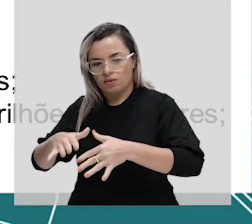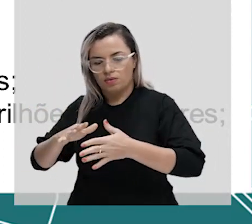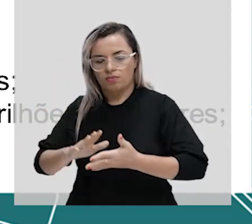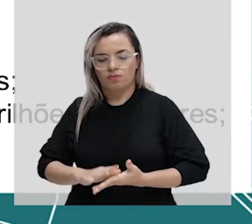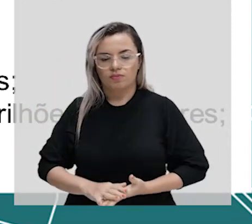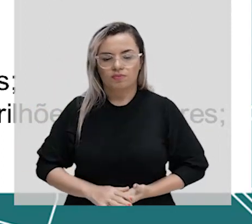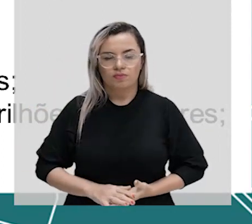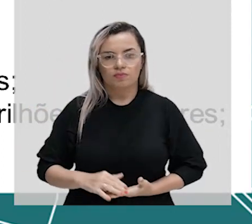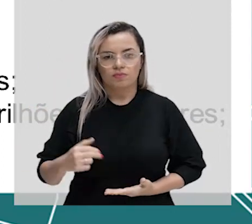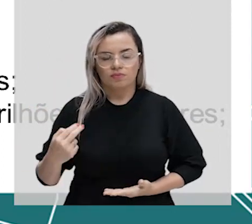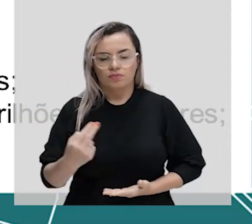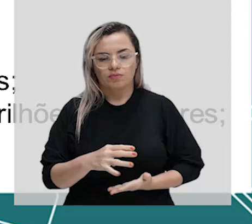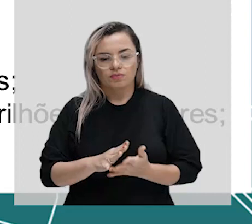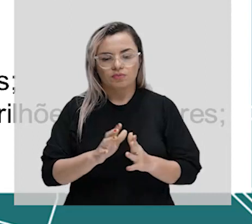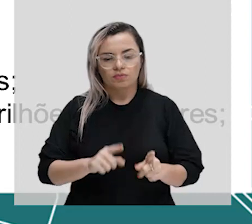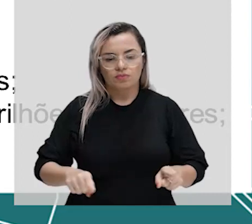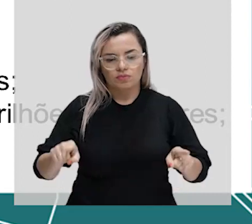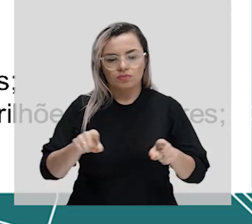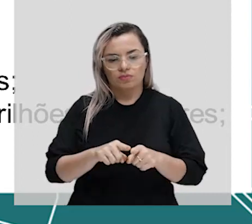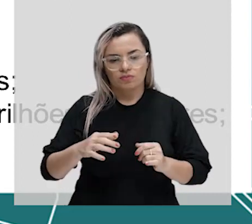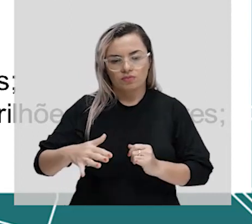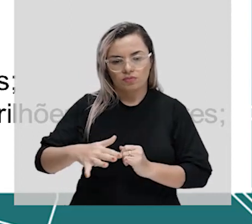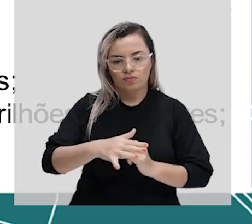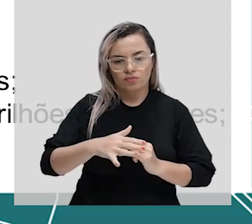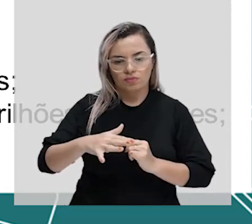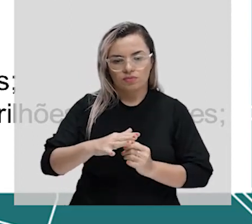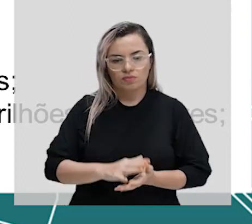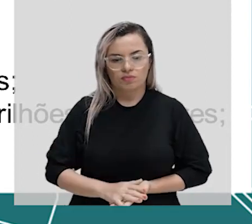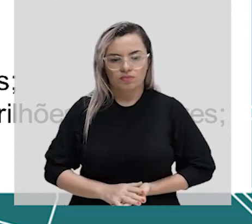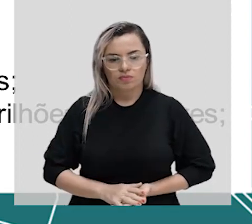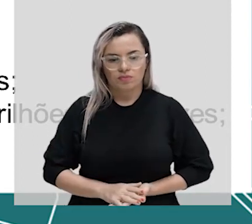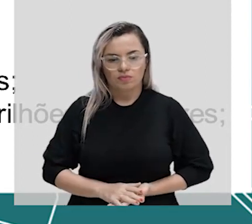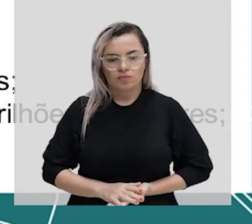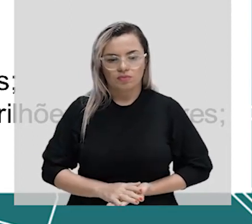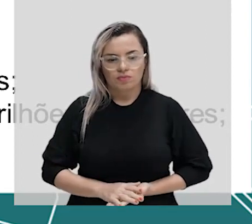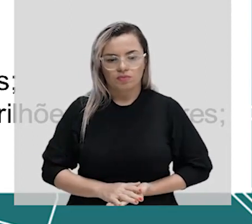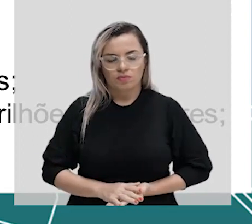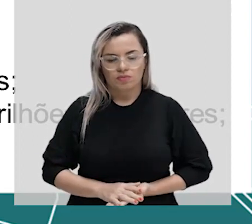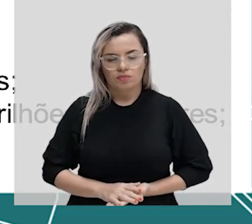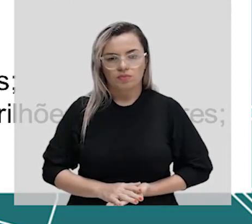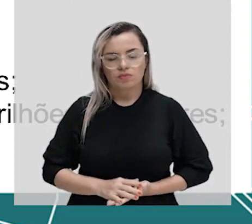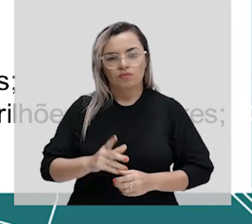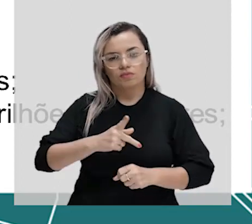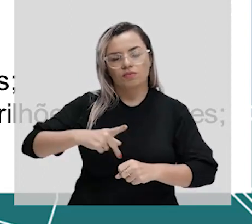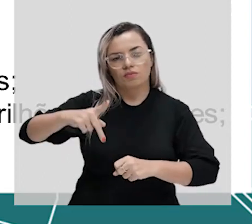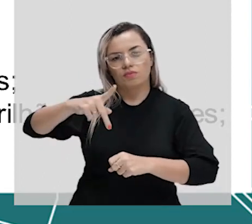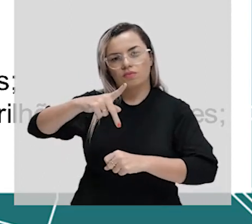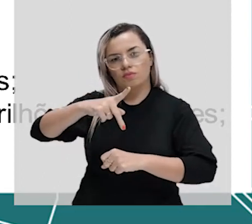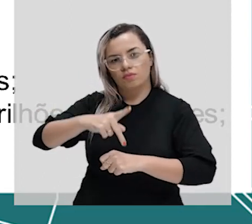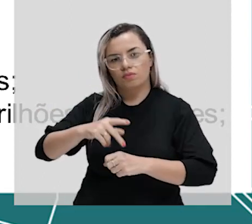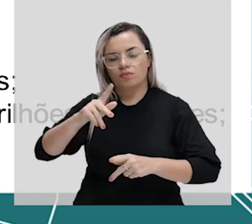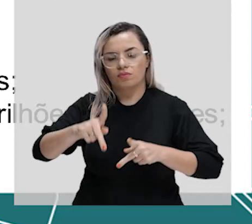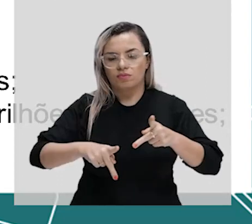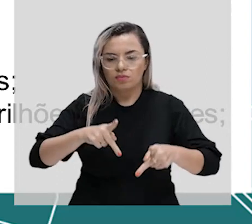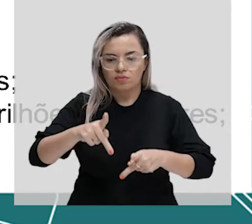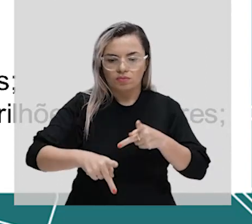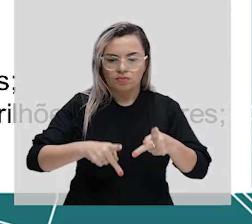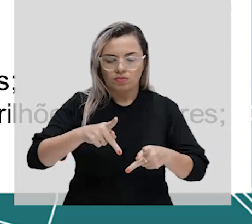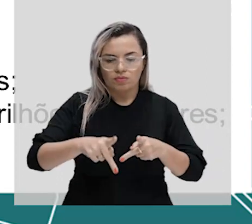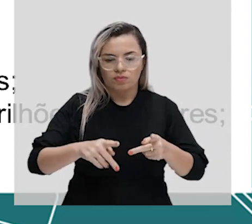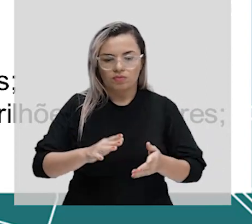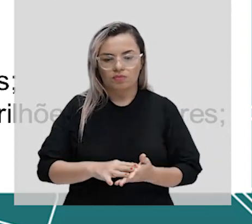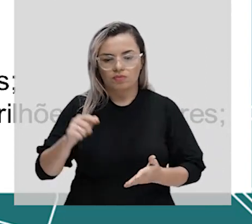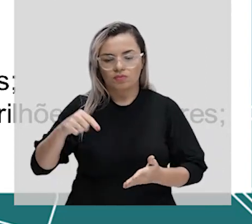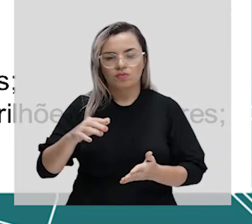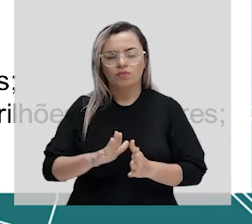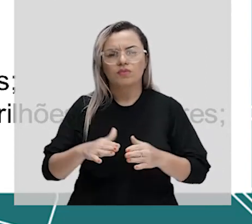né? Nós temos aqui também, no caso, a ilha de Shikoku e de Kyushu. É um país, galera, altamente populoso e povoado.